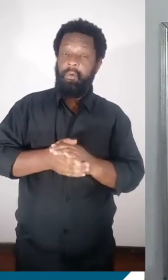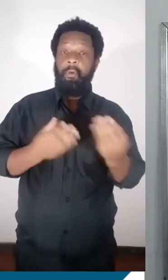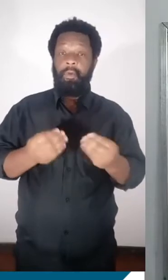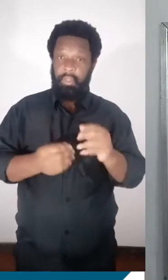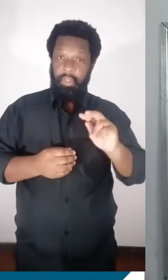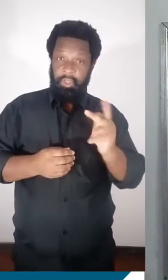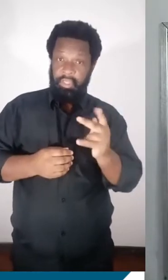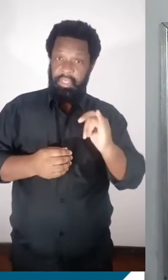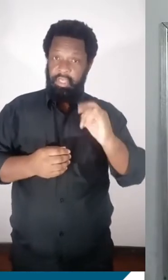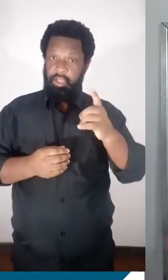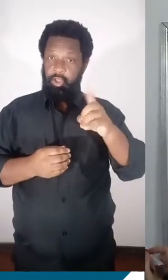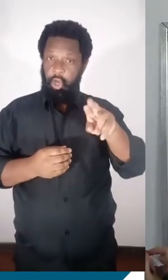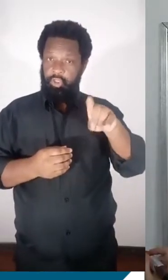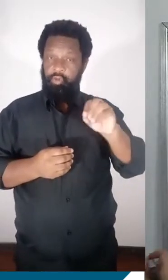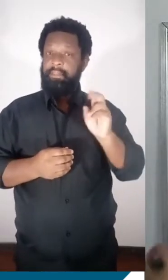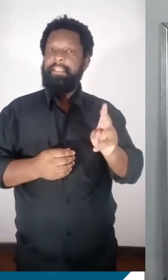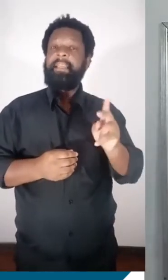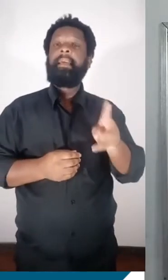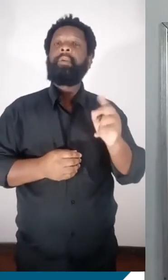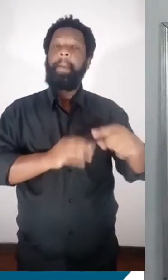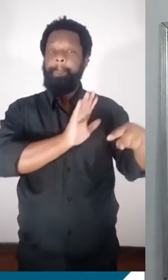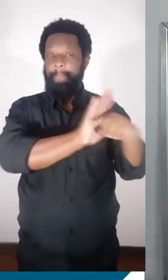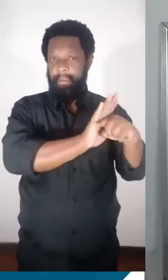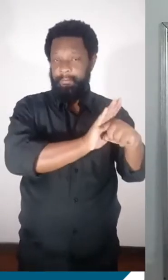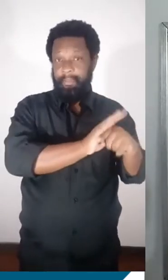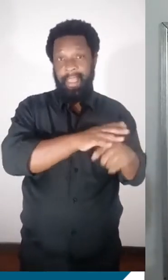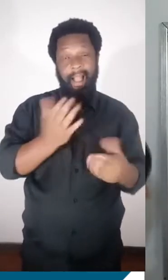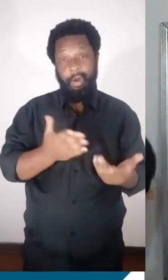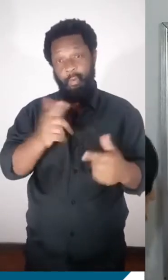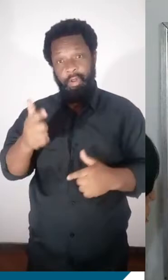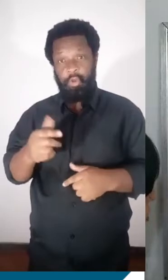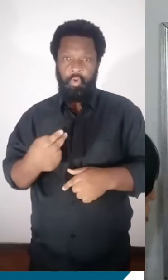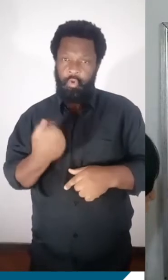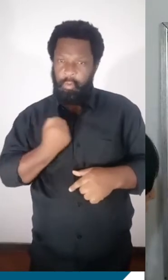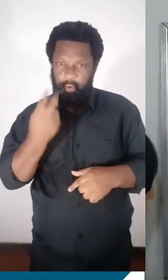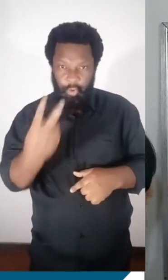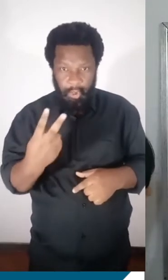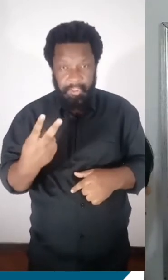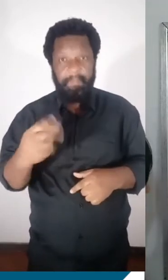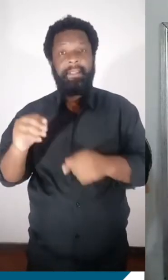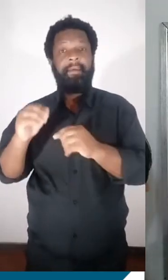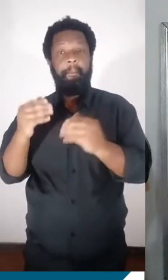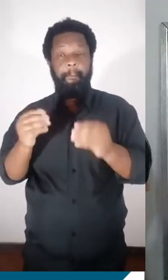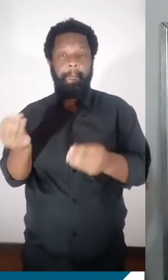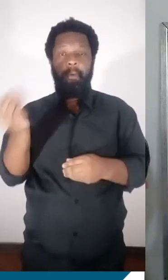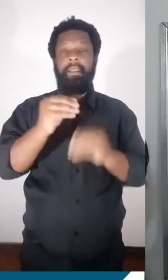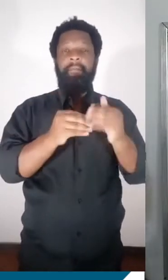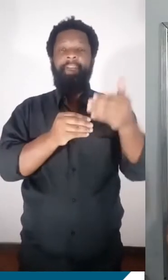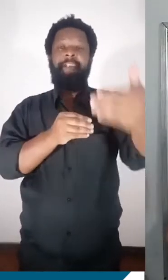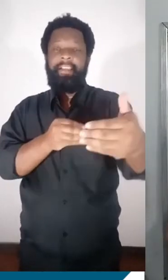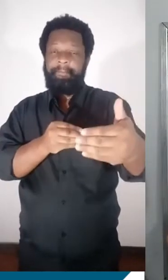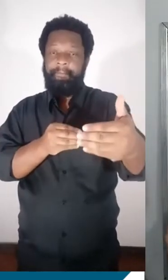casos. Então, o hidróxido sempre é menos, não faz tanta diferença. Agora, esse 2 que está aqui, nós temos que jogar aqui para